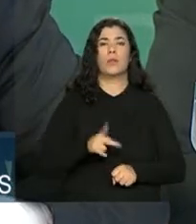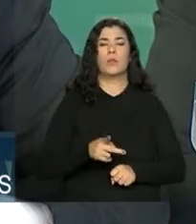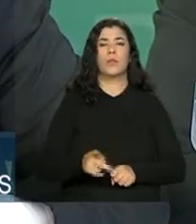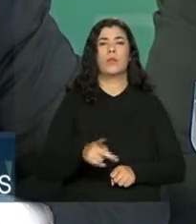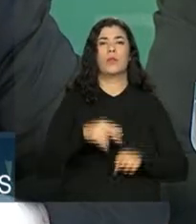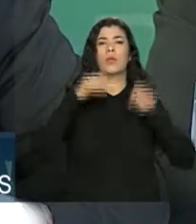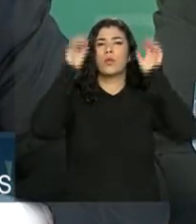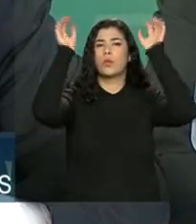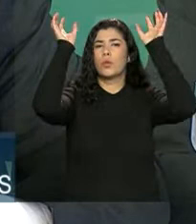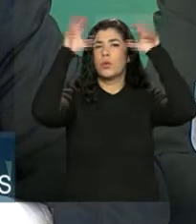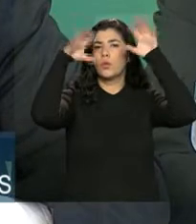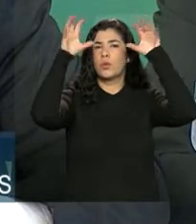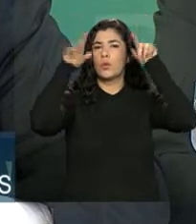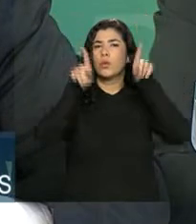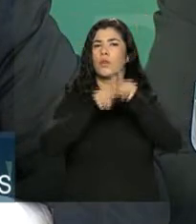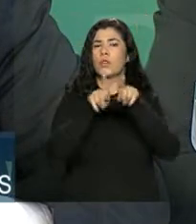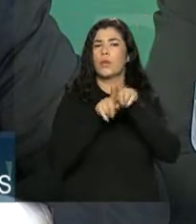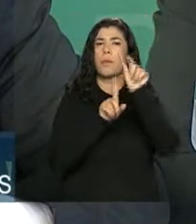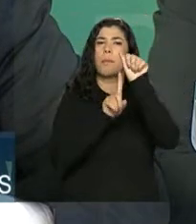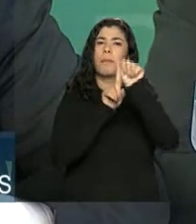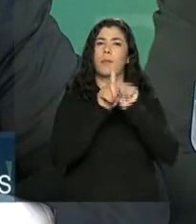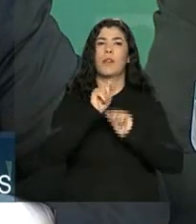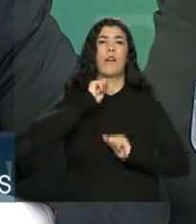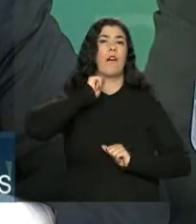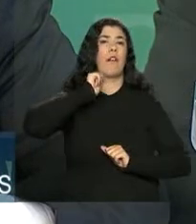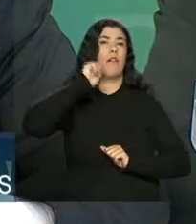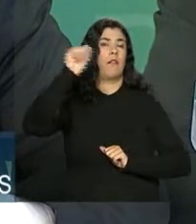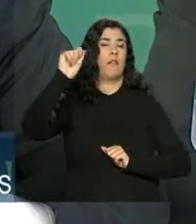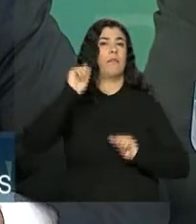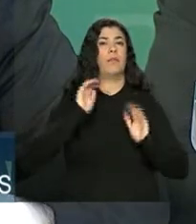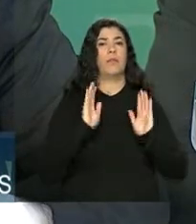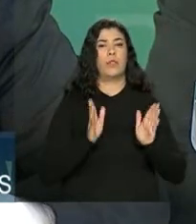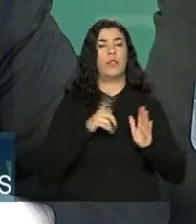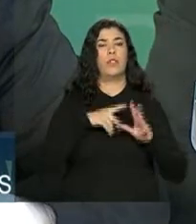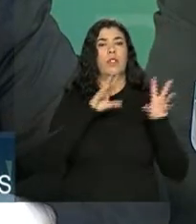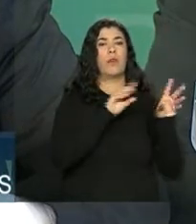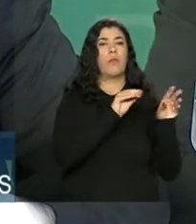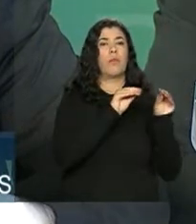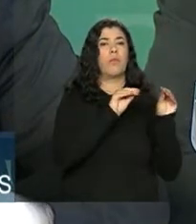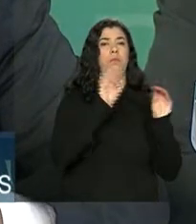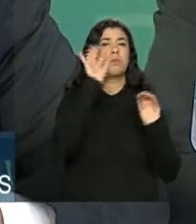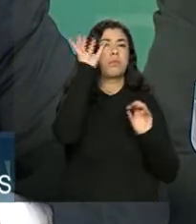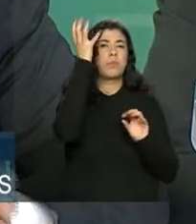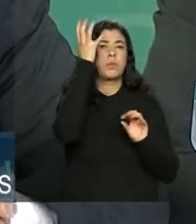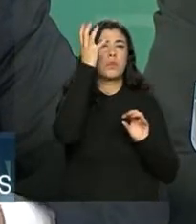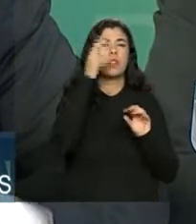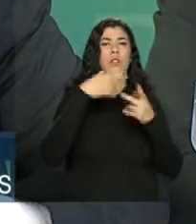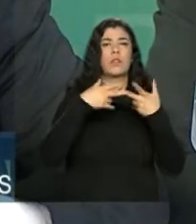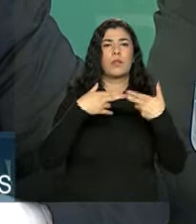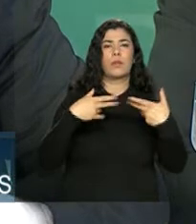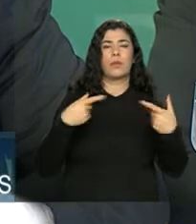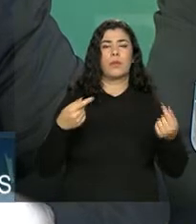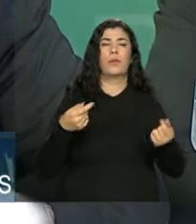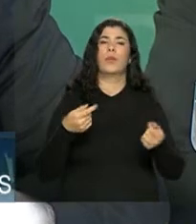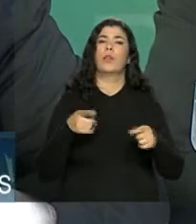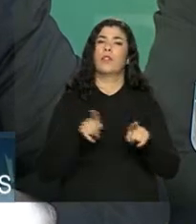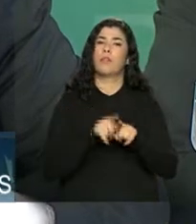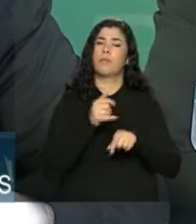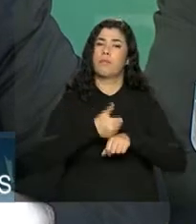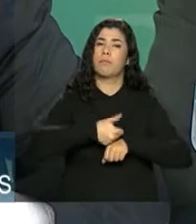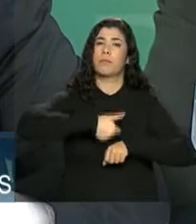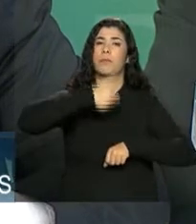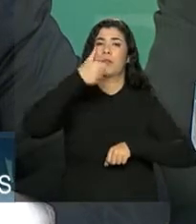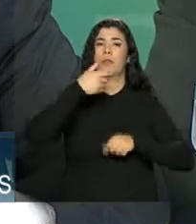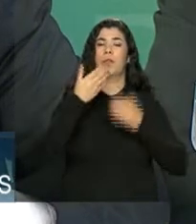apresentada aqui a durante o período de Abril mês de abril é um mês de transição as condições são bem mais